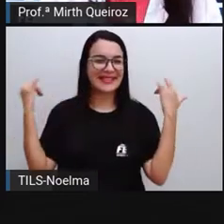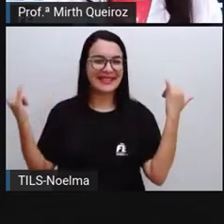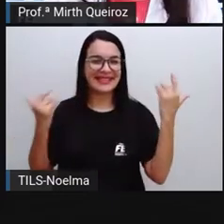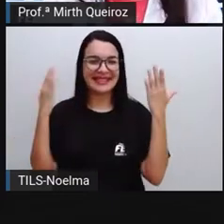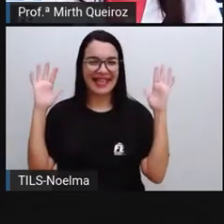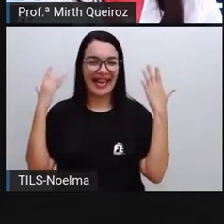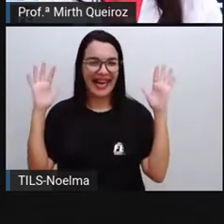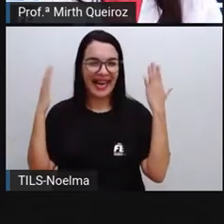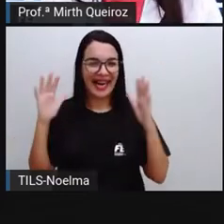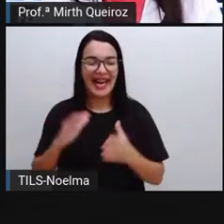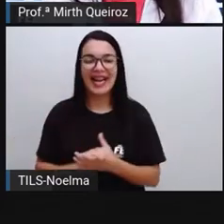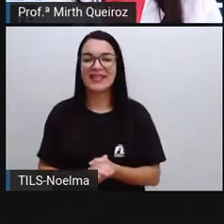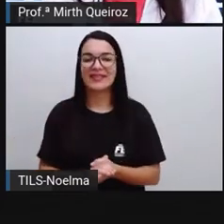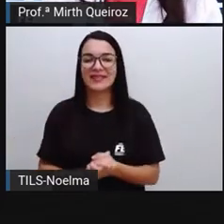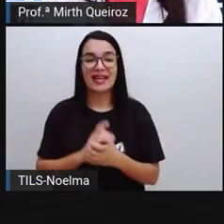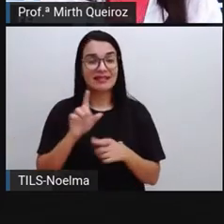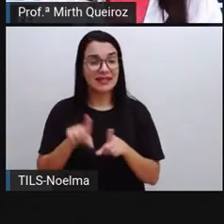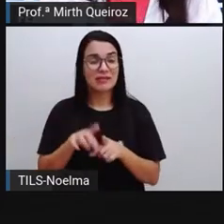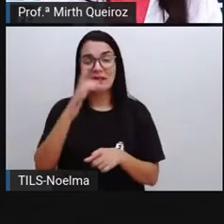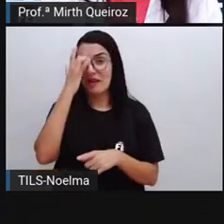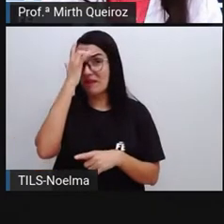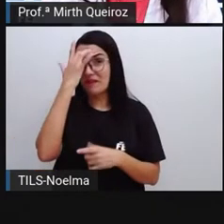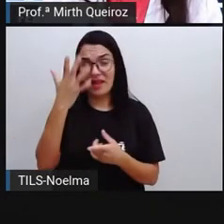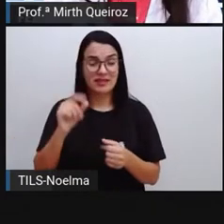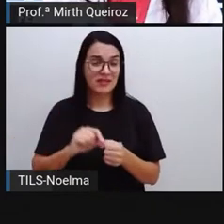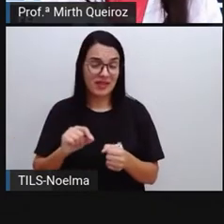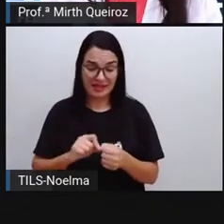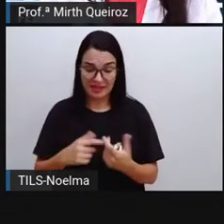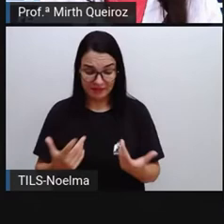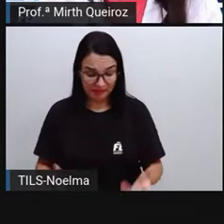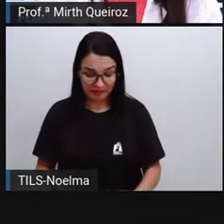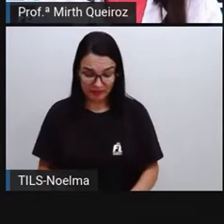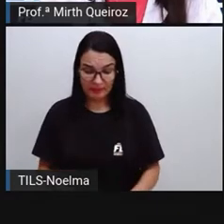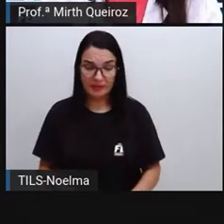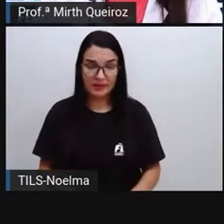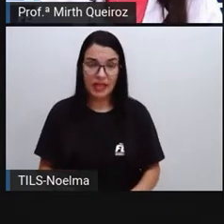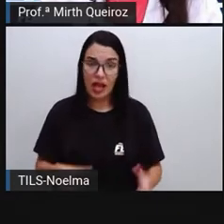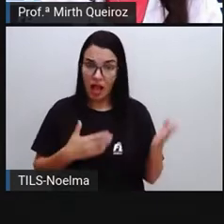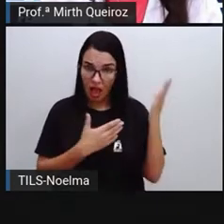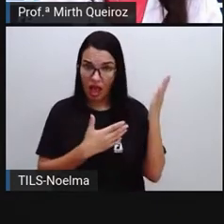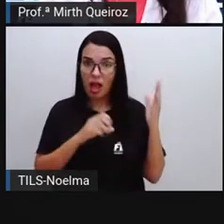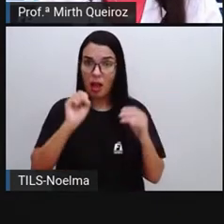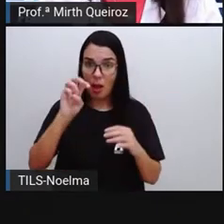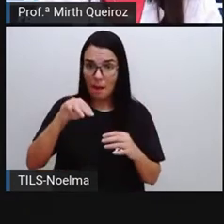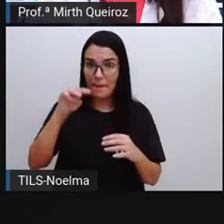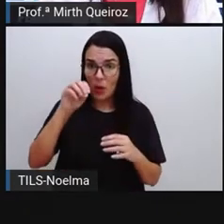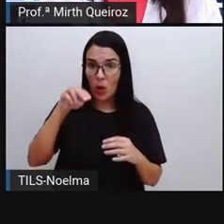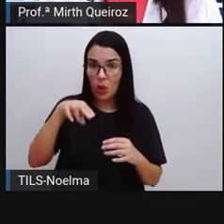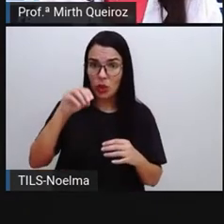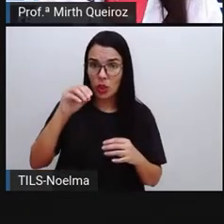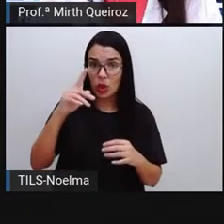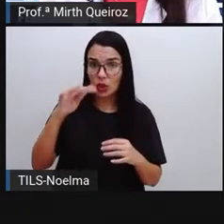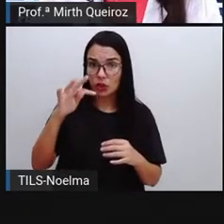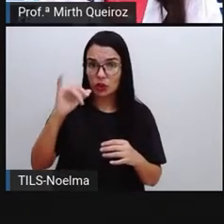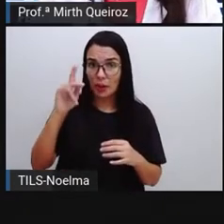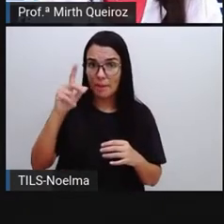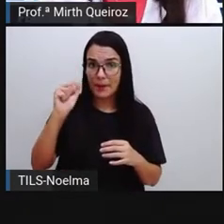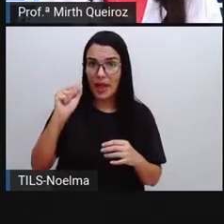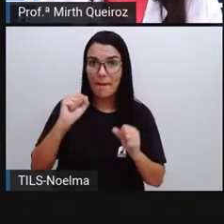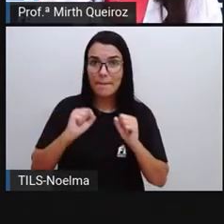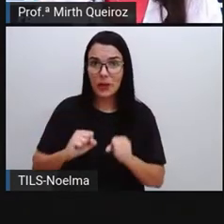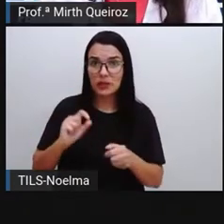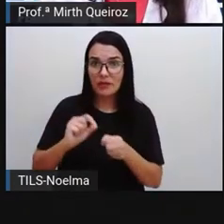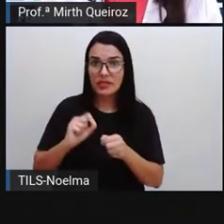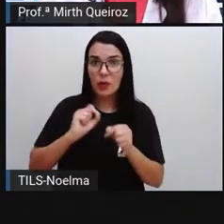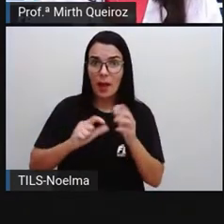uma atividade muito fácil de ser realizada. A monotipia ela pode ser aplicada em papel, tecido,